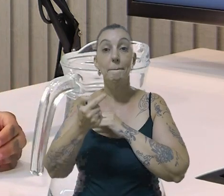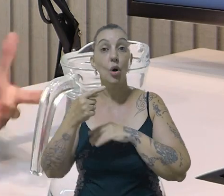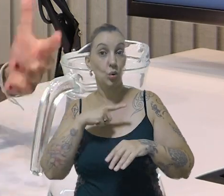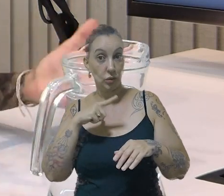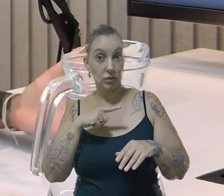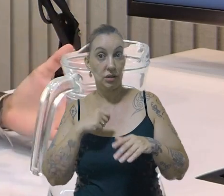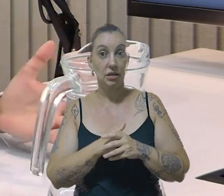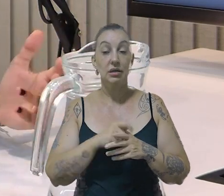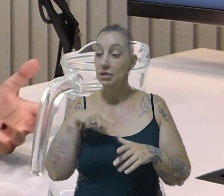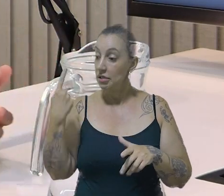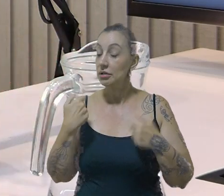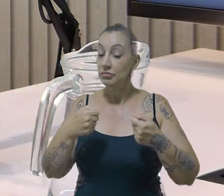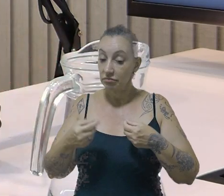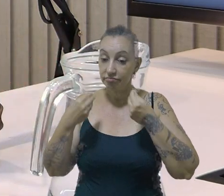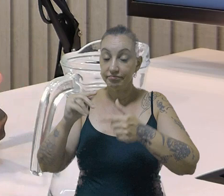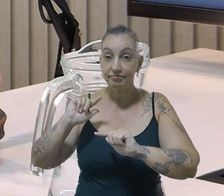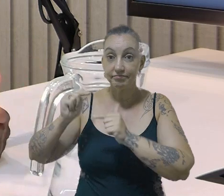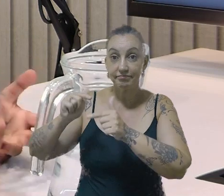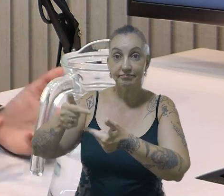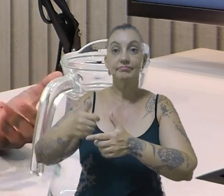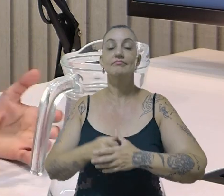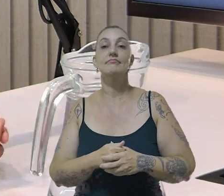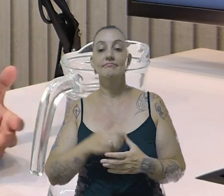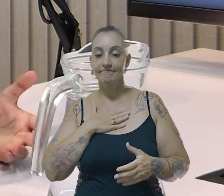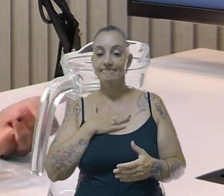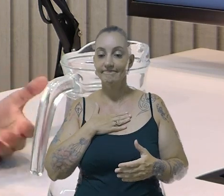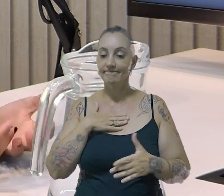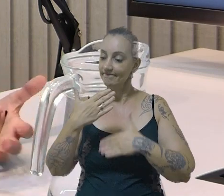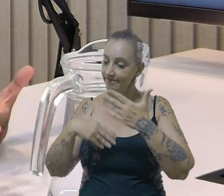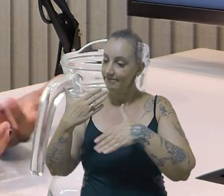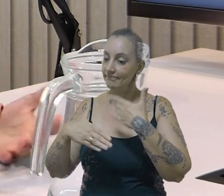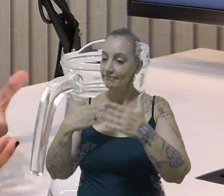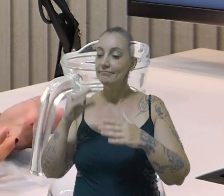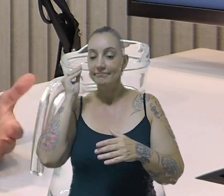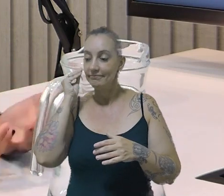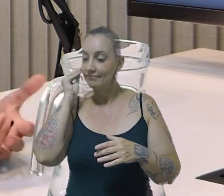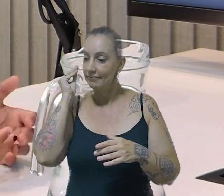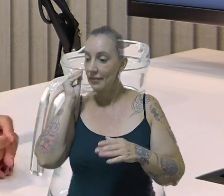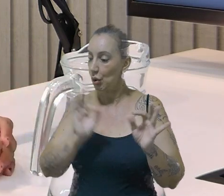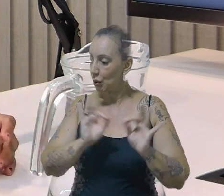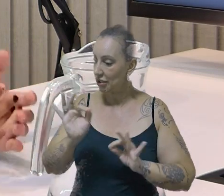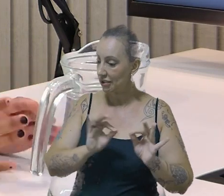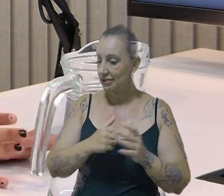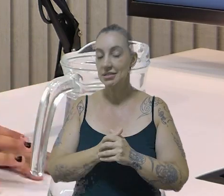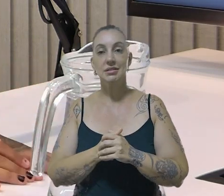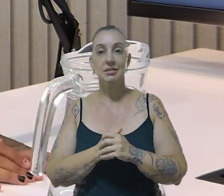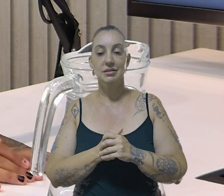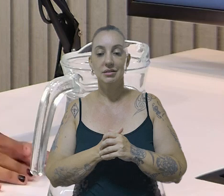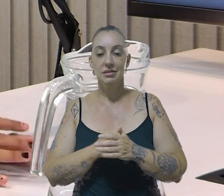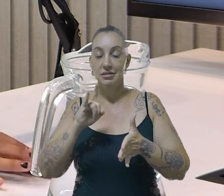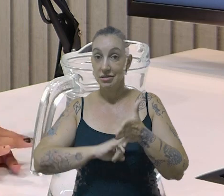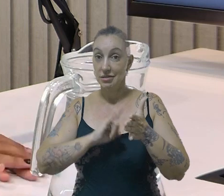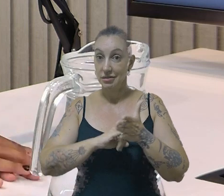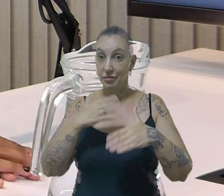e a gente precisa deixar isso e e eu super passo isso à frente assim tô tentando me organizar para para documentar esses